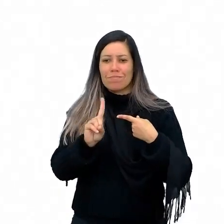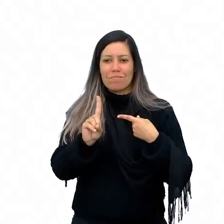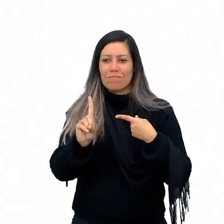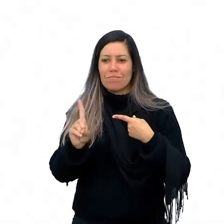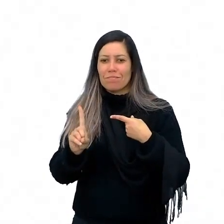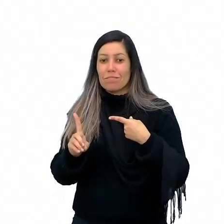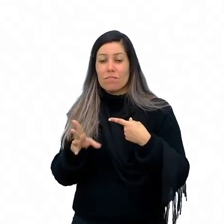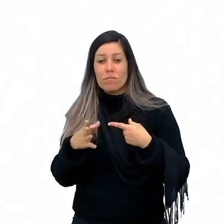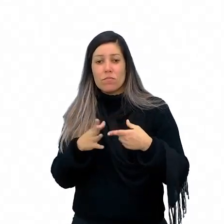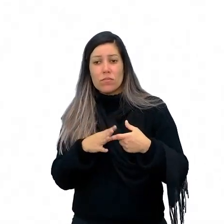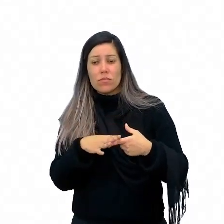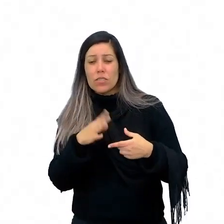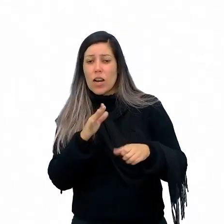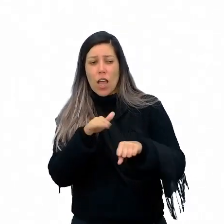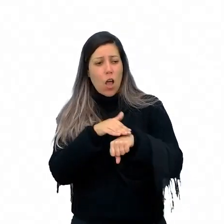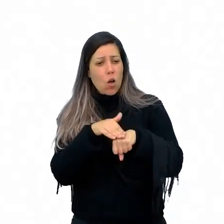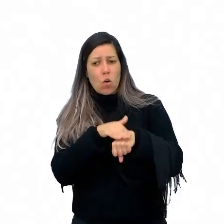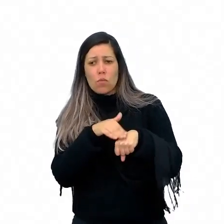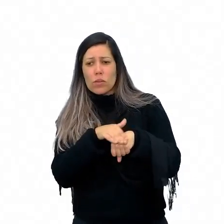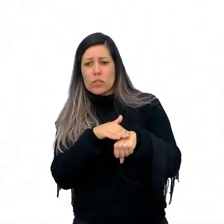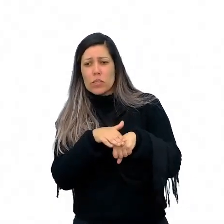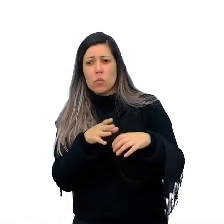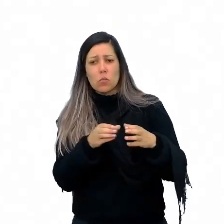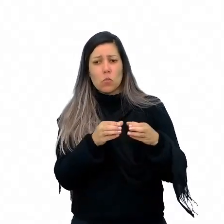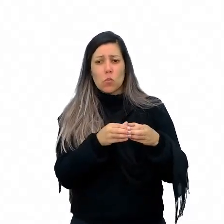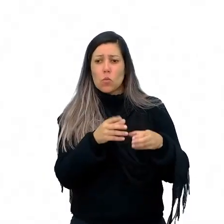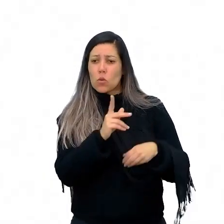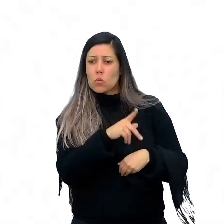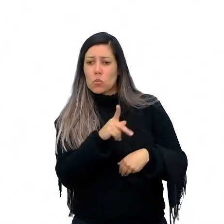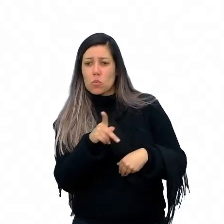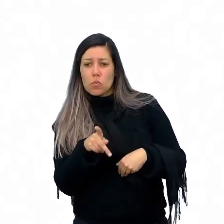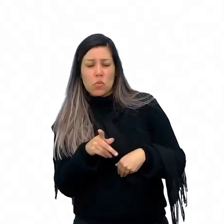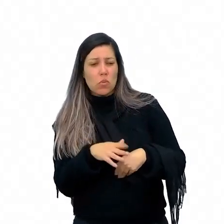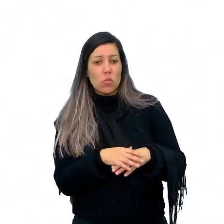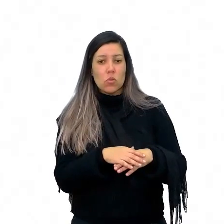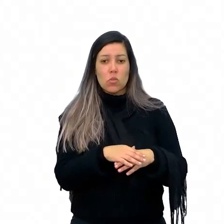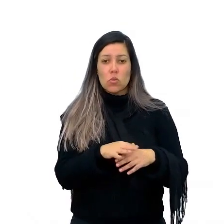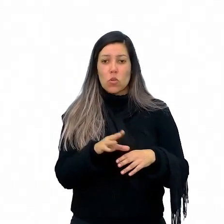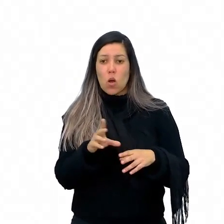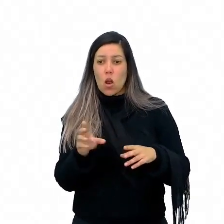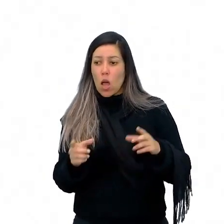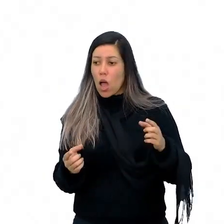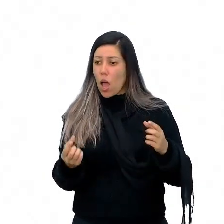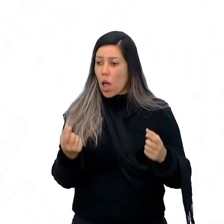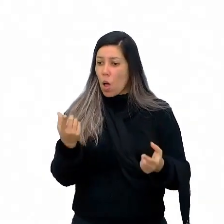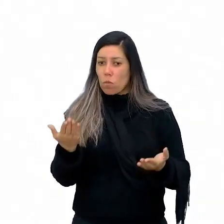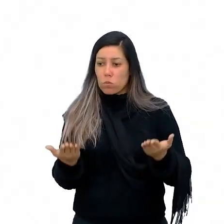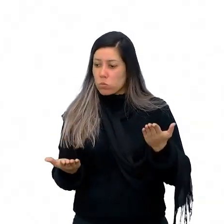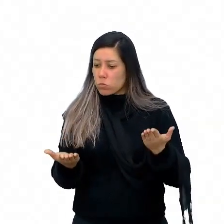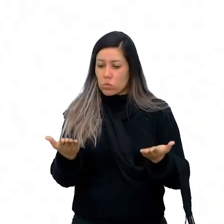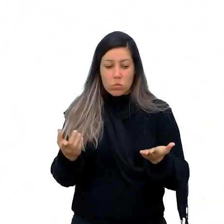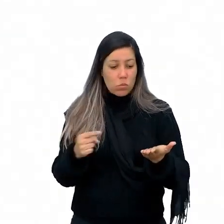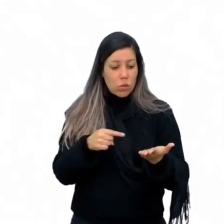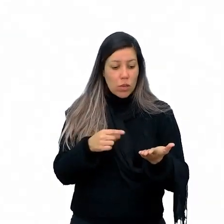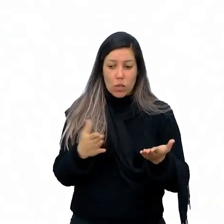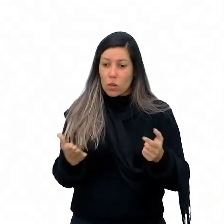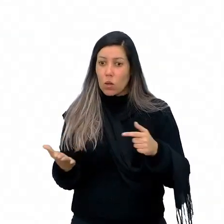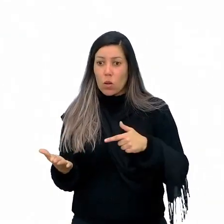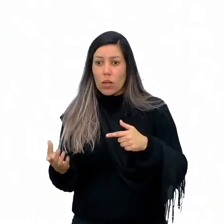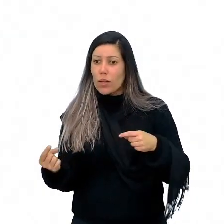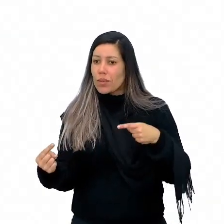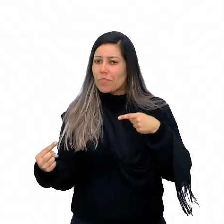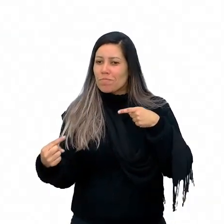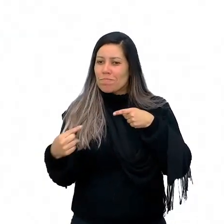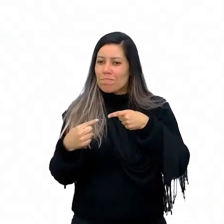fala, assim, de às vezes alguns colegas, né, o conhecimento do conteúdo e conhecimento do ensino. Nesse caso da Débora Boll, é uma